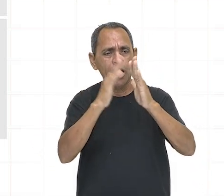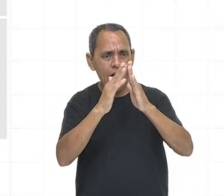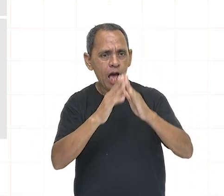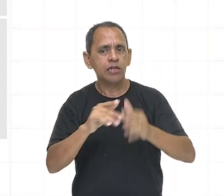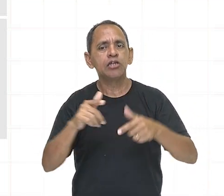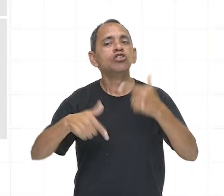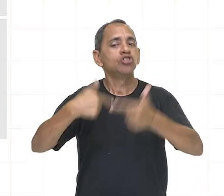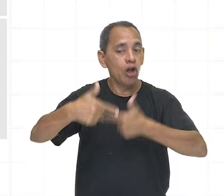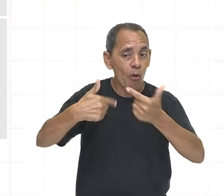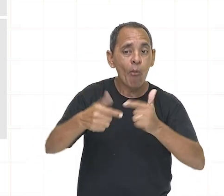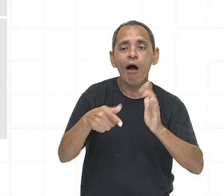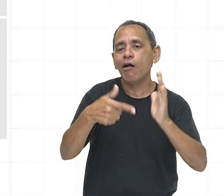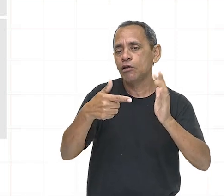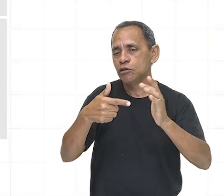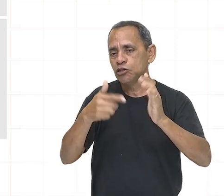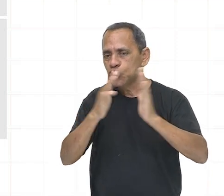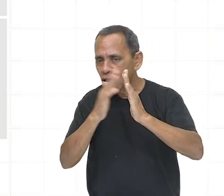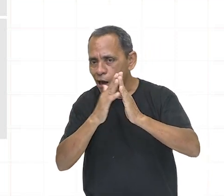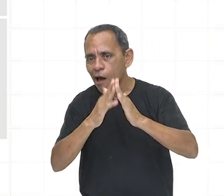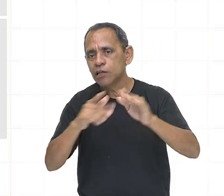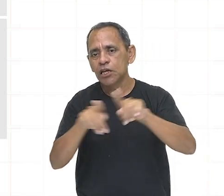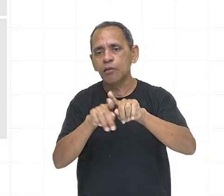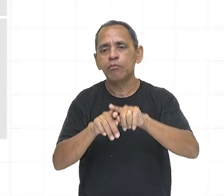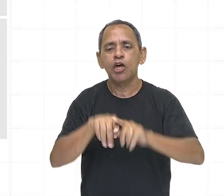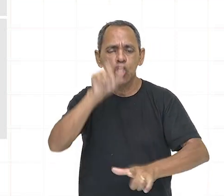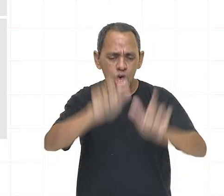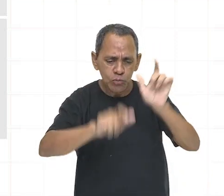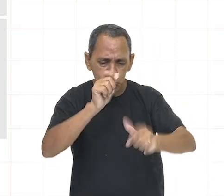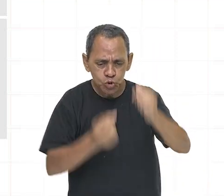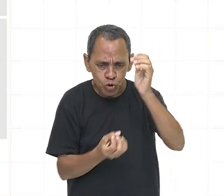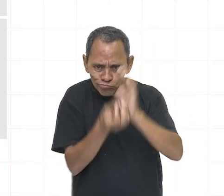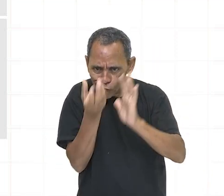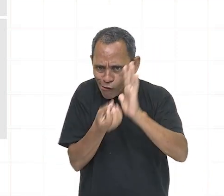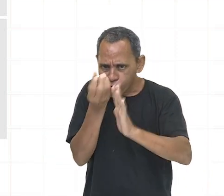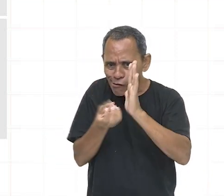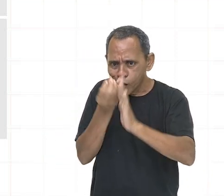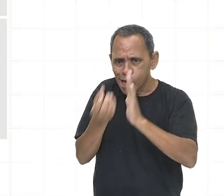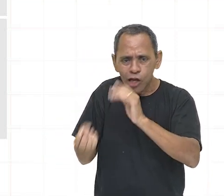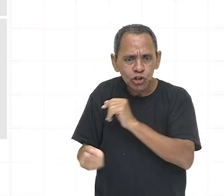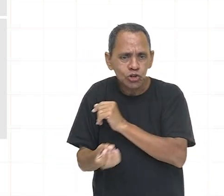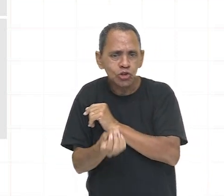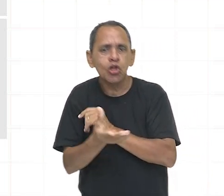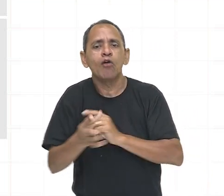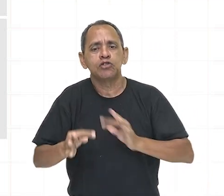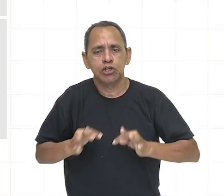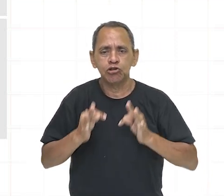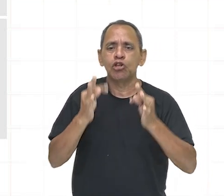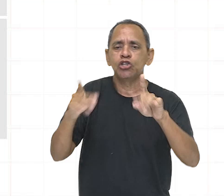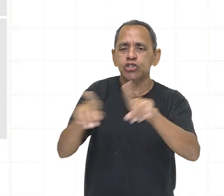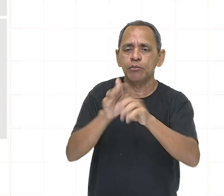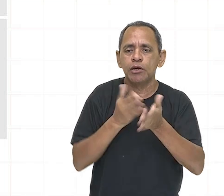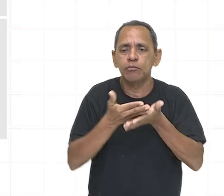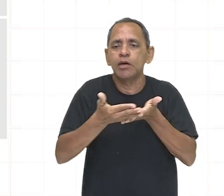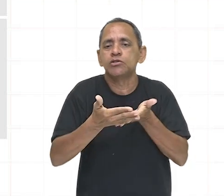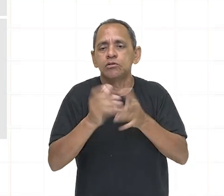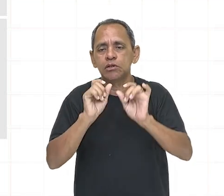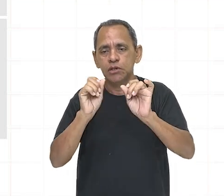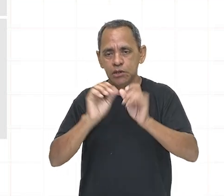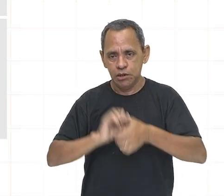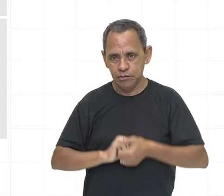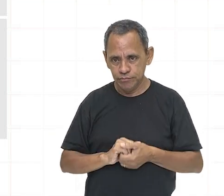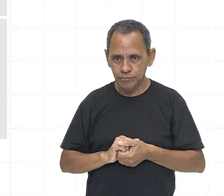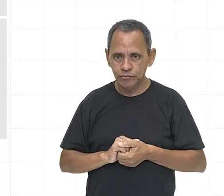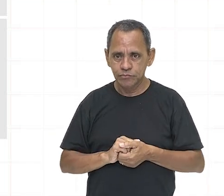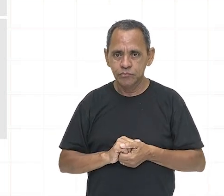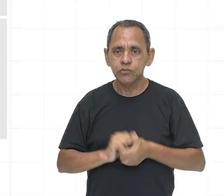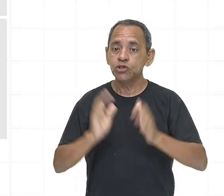pensamento ali da pessoa que está criando uma coisa nova, né? Imaginem aí, né? Um software, a parte de TI também. Então, a